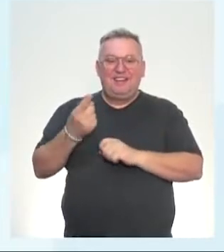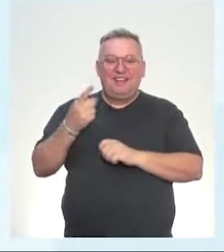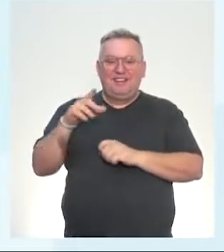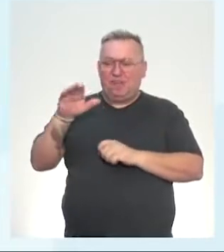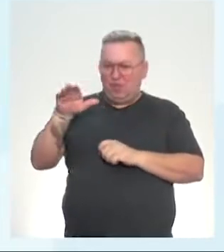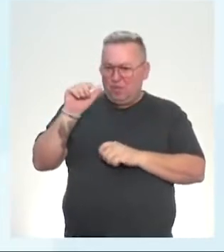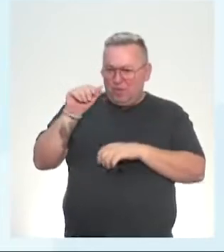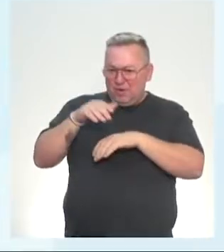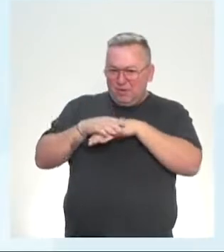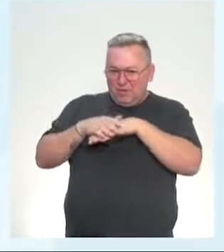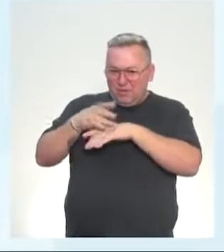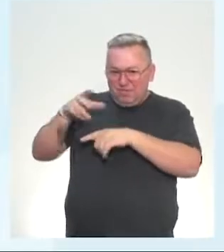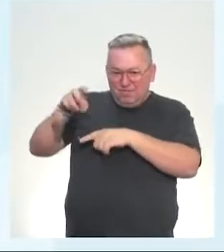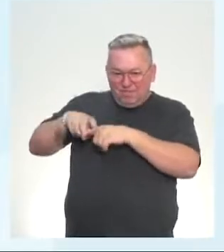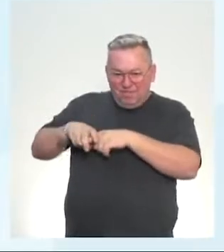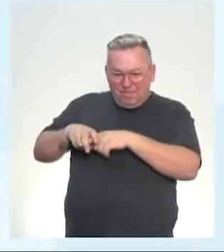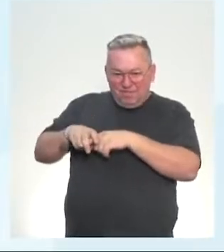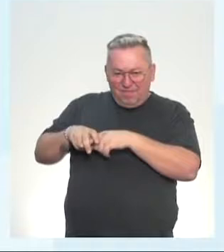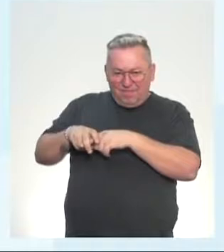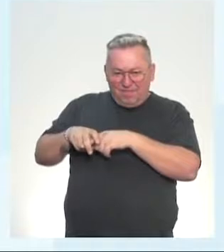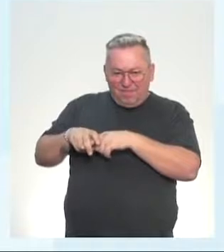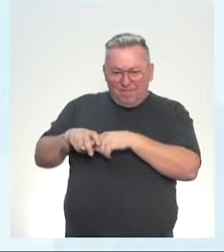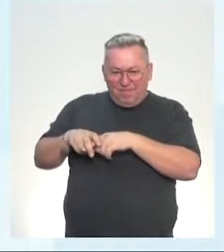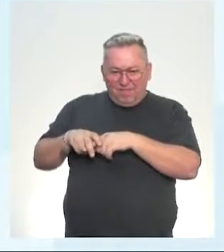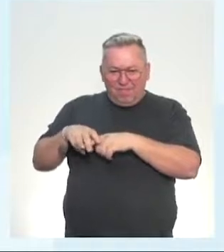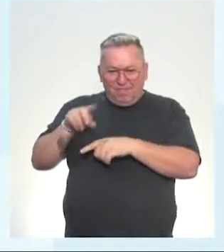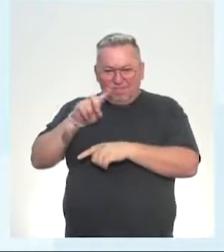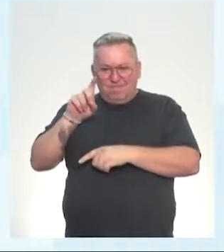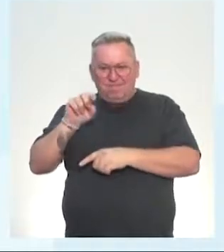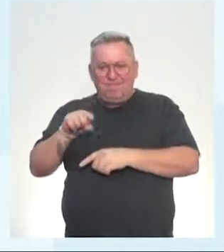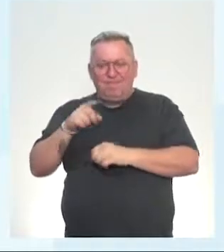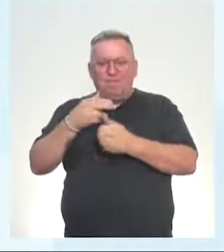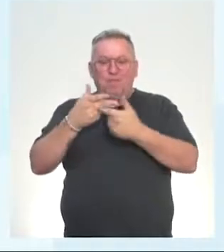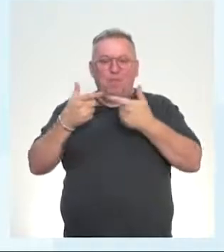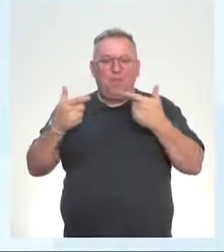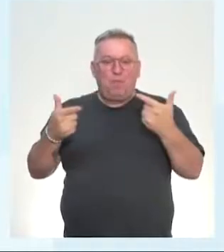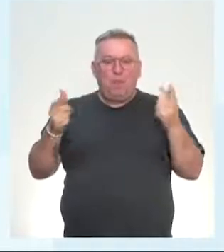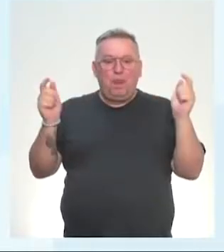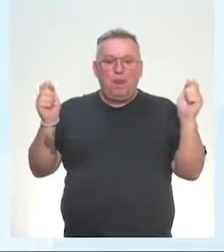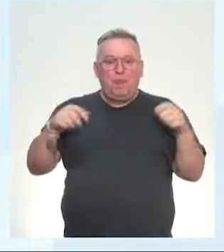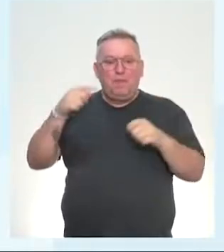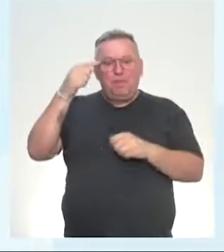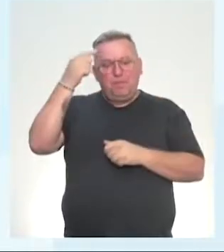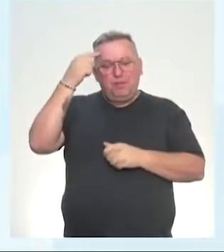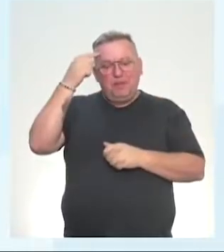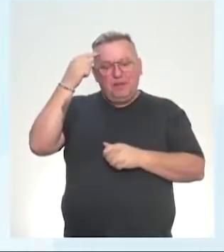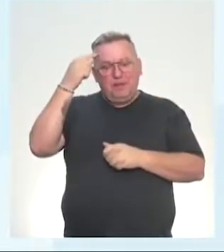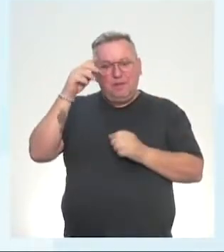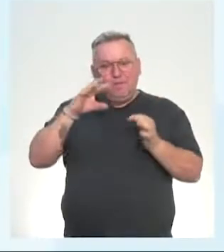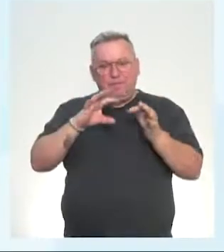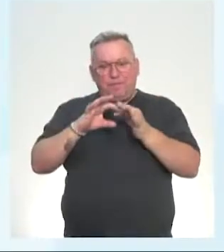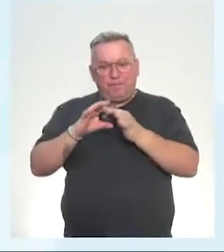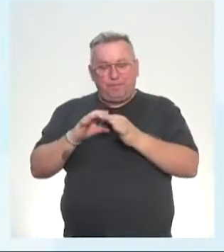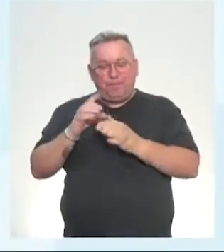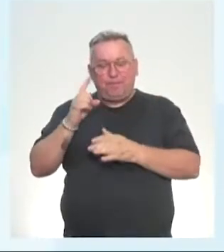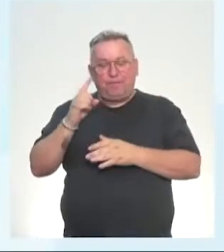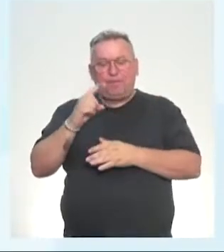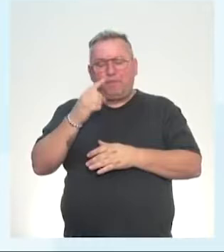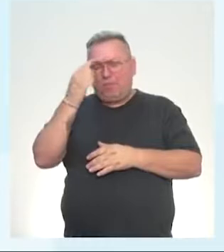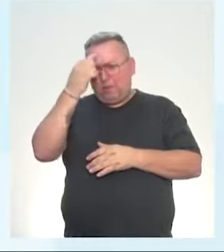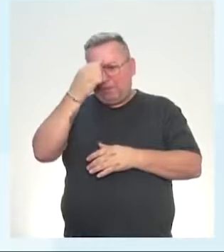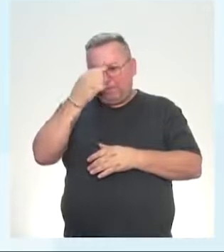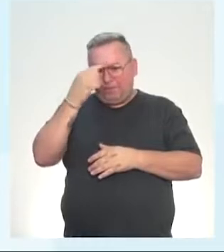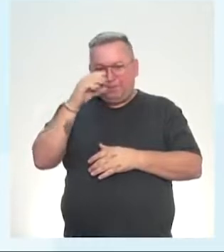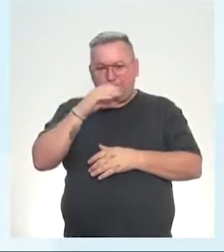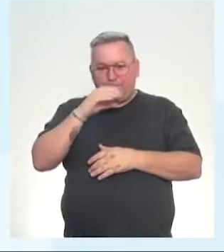chamando para sentar para conversar. Será que aí tem algo, né, que dá para pensar nesse contexto? Eu vou deixar só alguns segundos